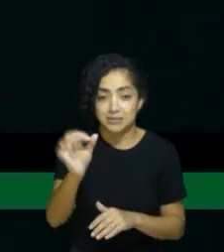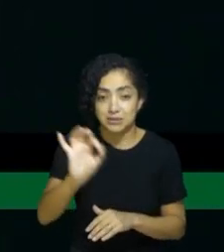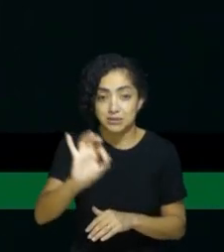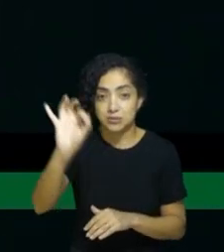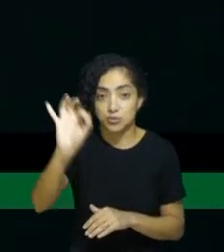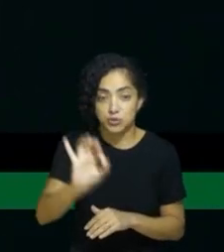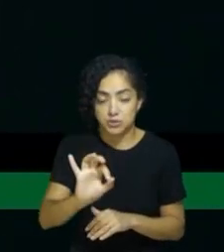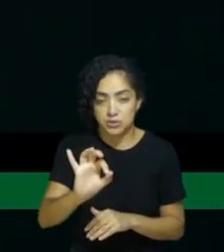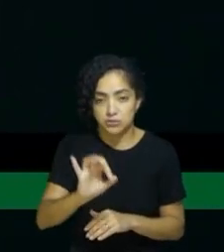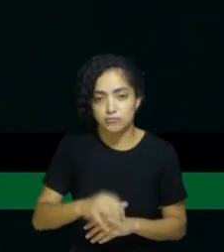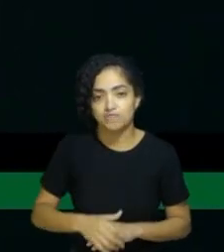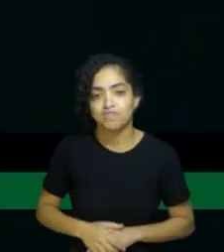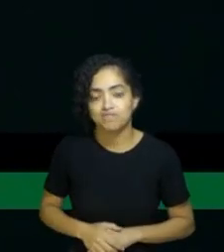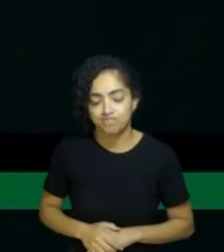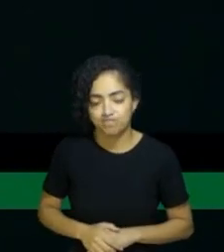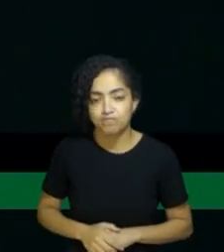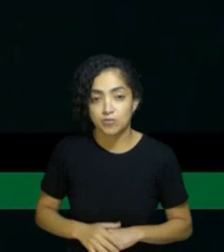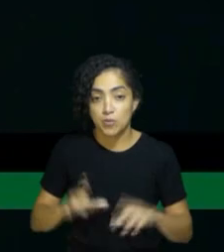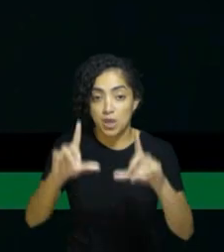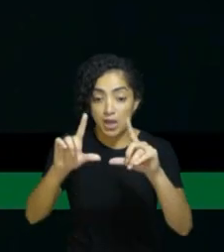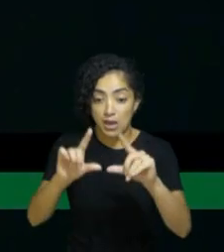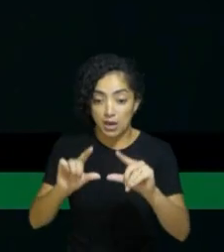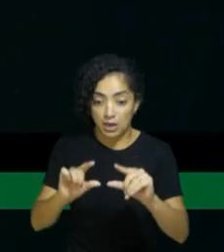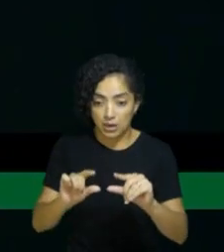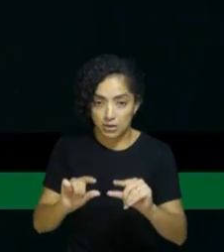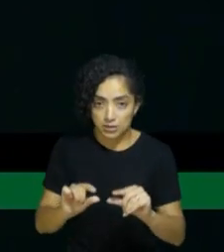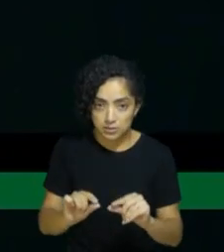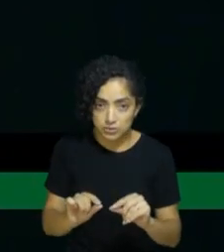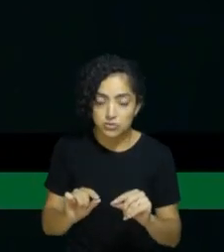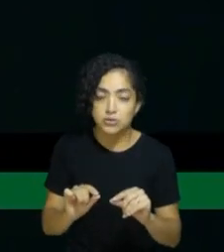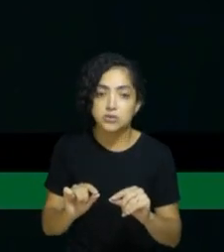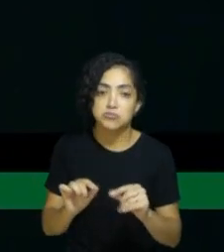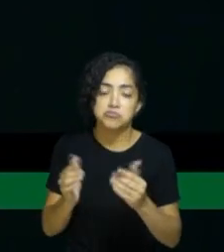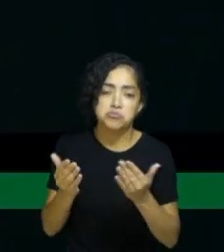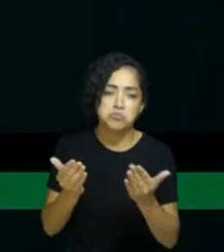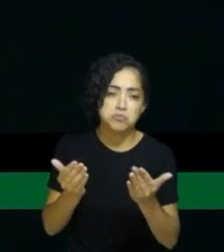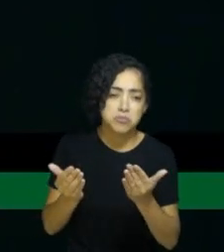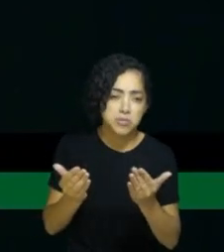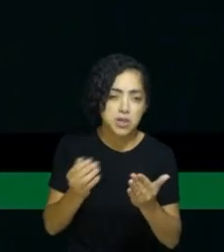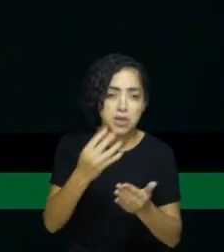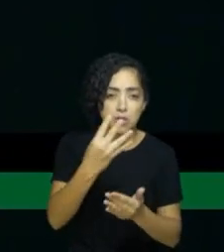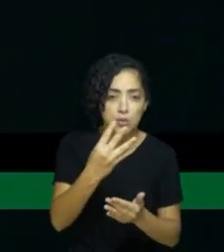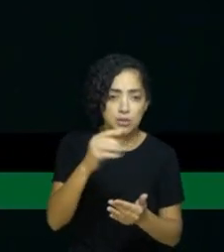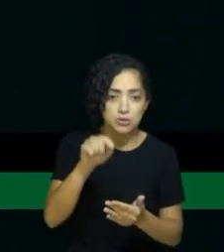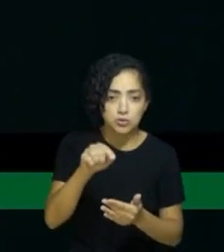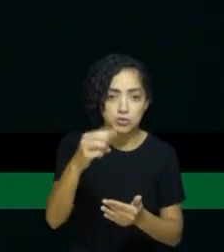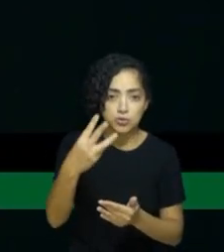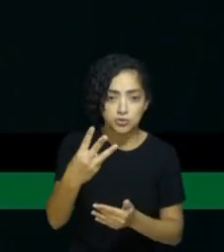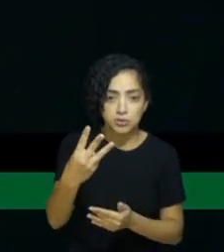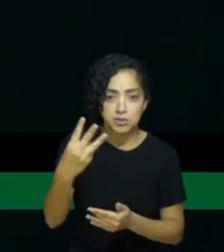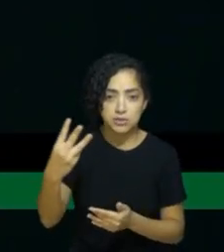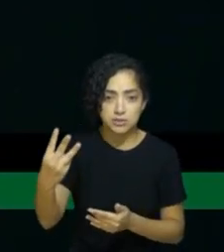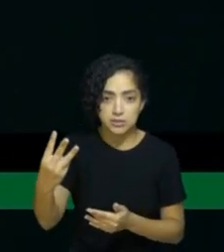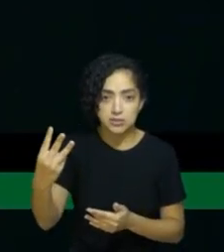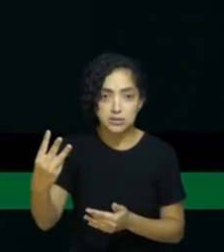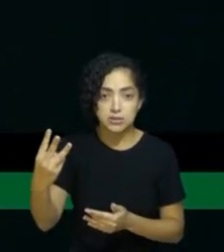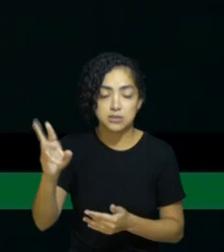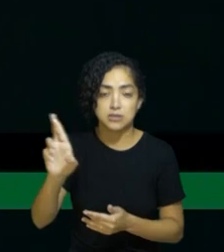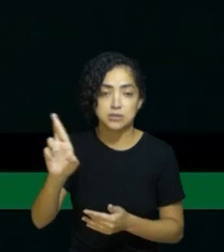E com isso a redução dos 5.000 hoje equivale a r 4.333